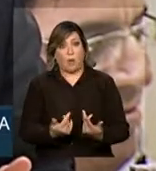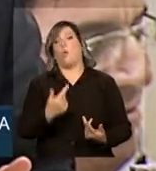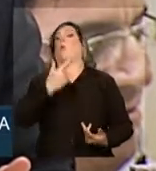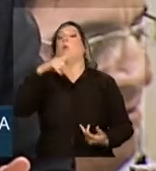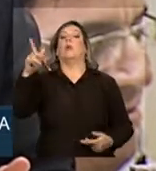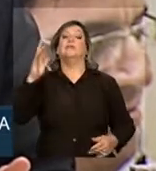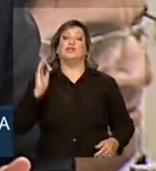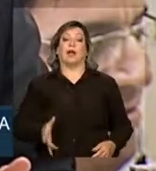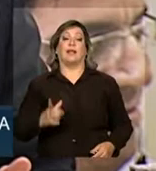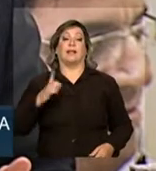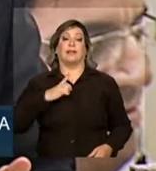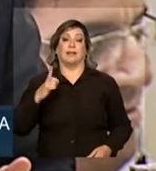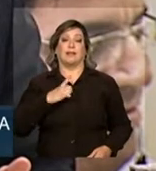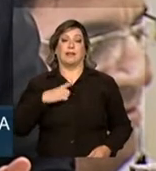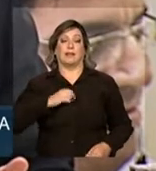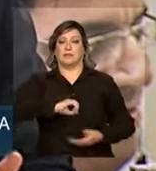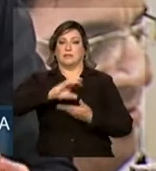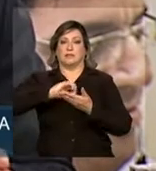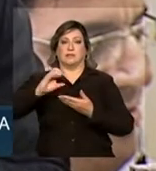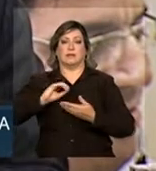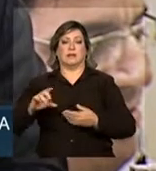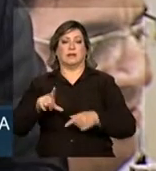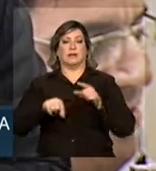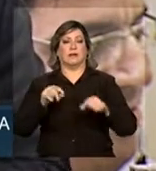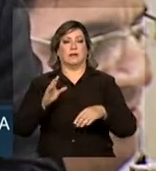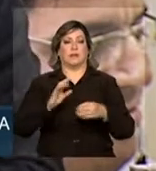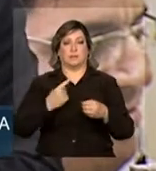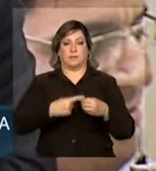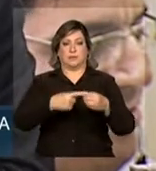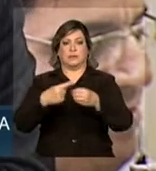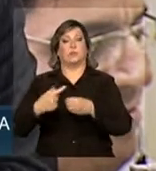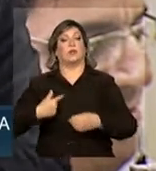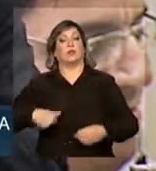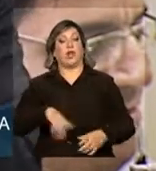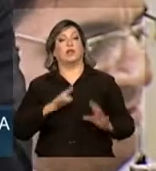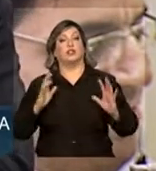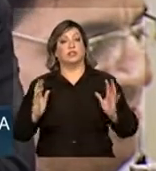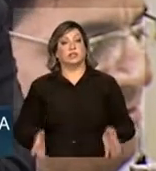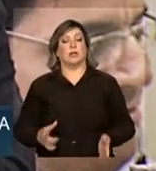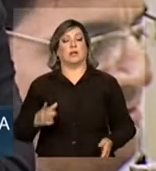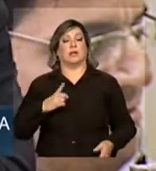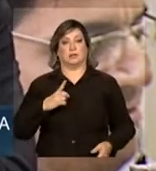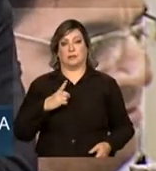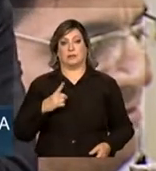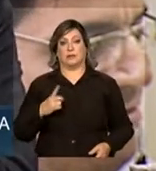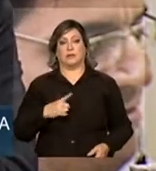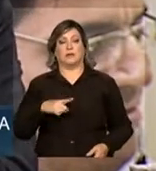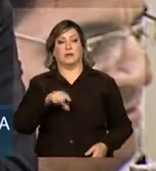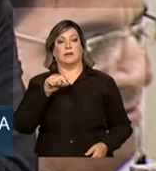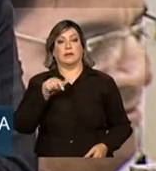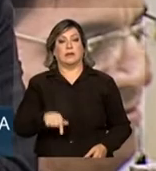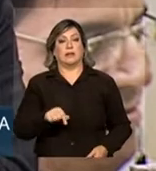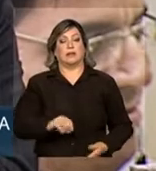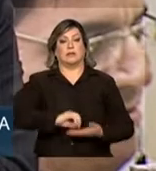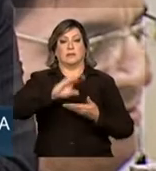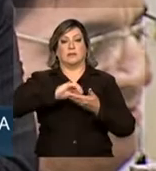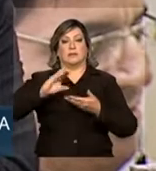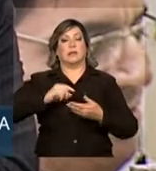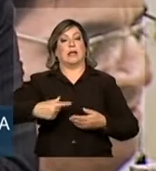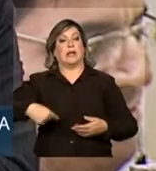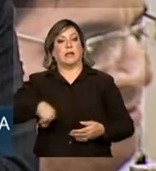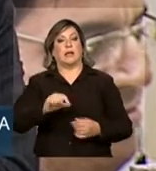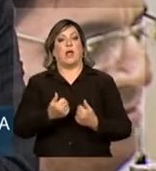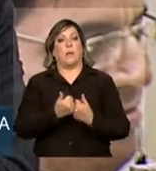tem também a distribuição definida pelos municípios nós estamos já eh definindo aqui a distribuição desses da